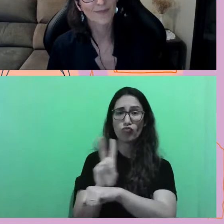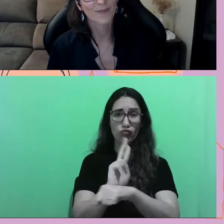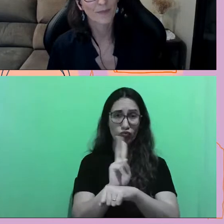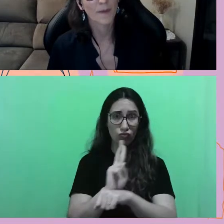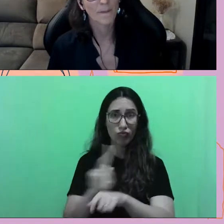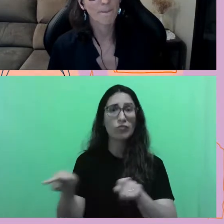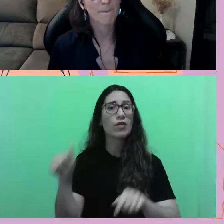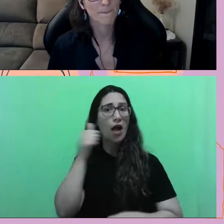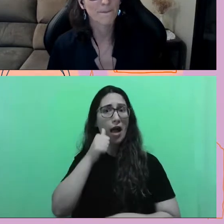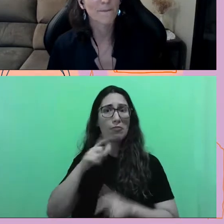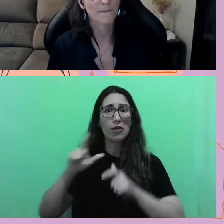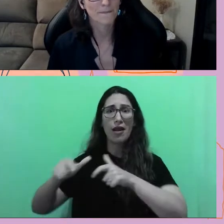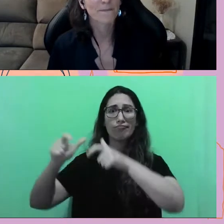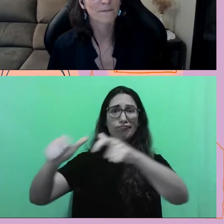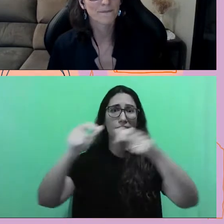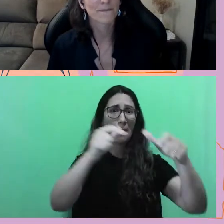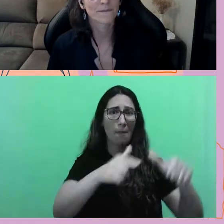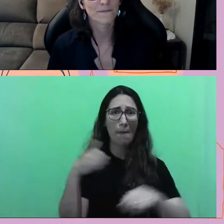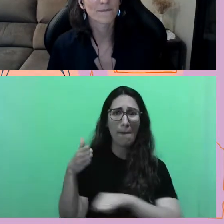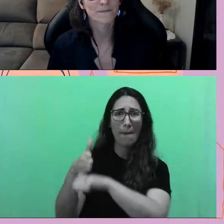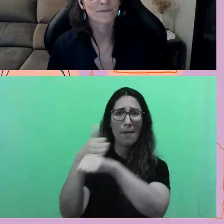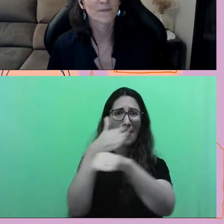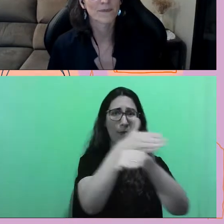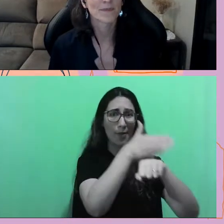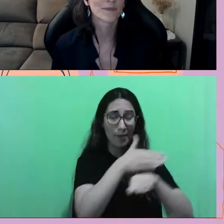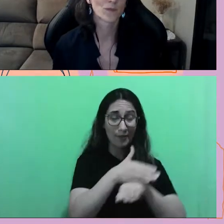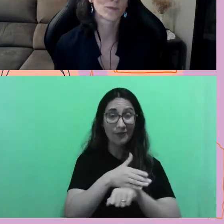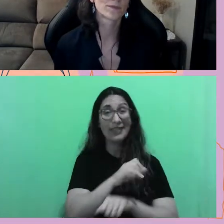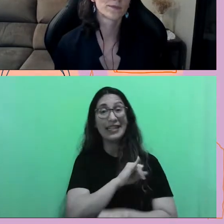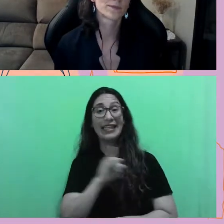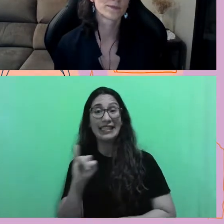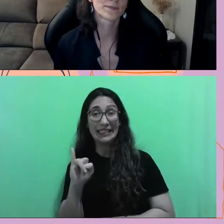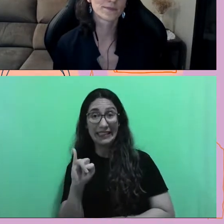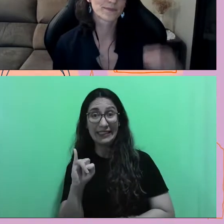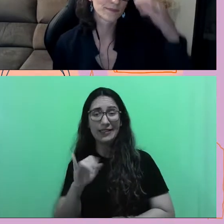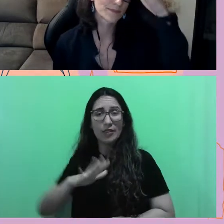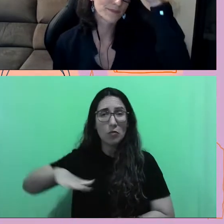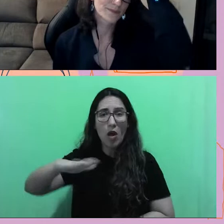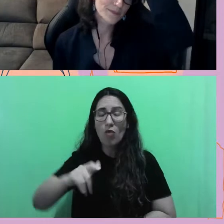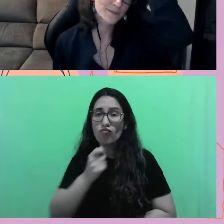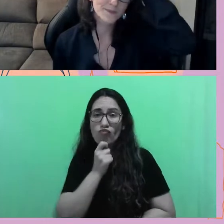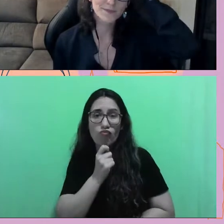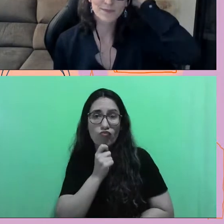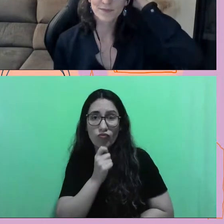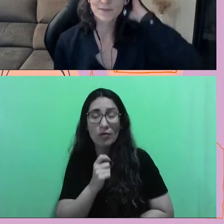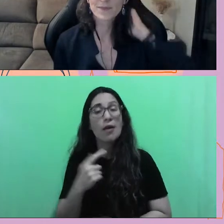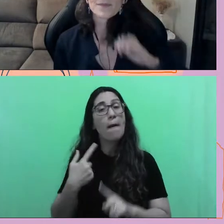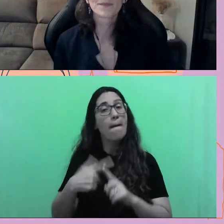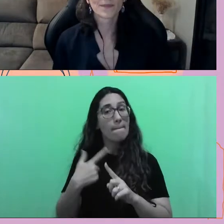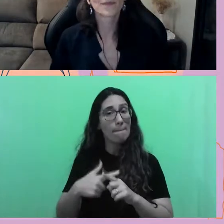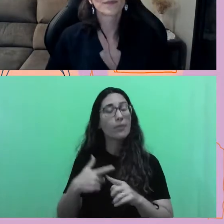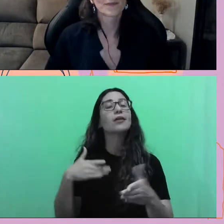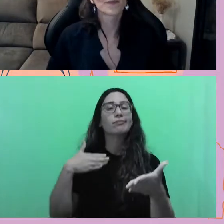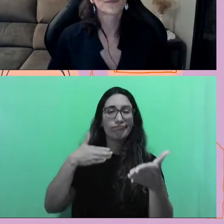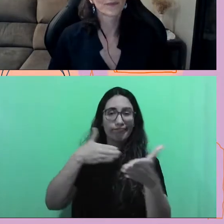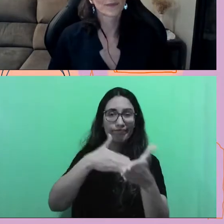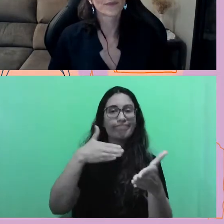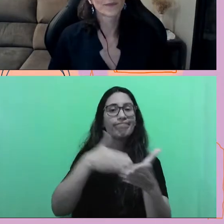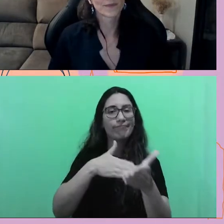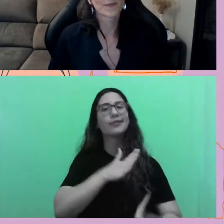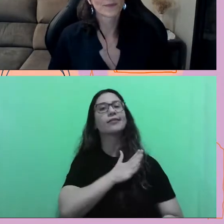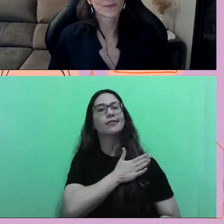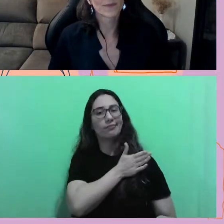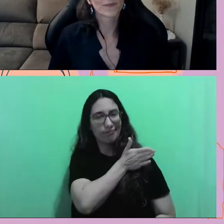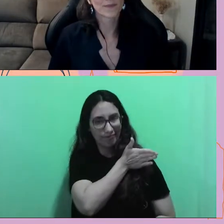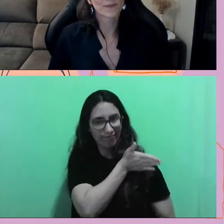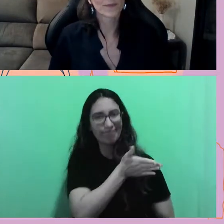está em todas as áreas, né? E quando ela não está em uma área, né, é porque existe o preconceito, é porque